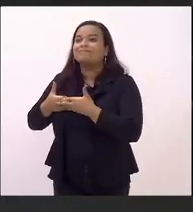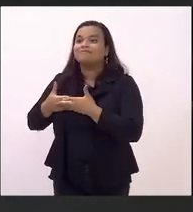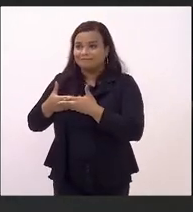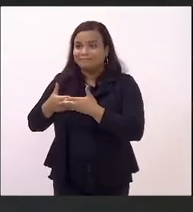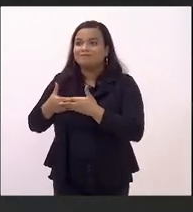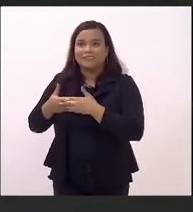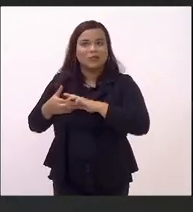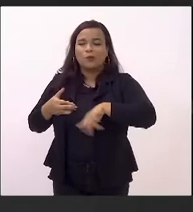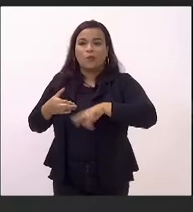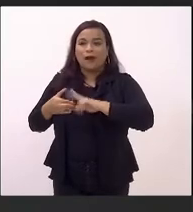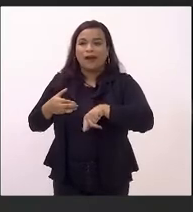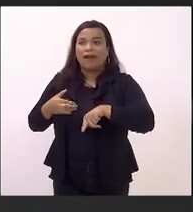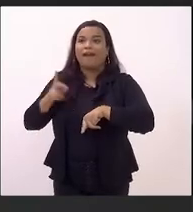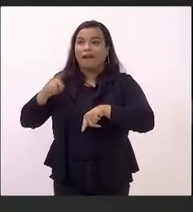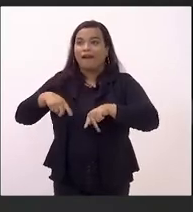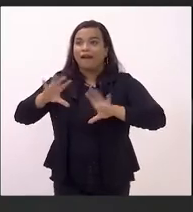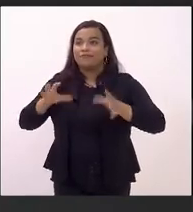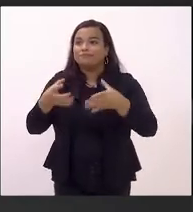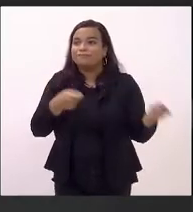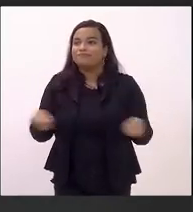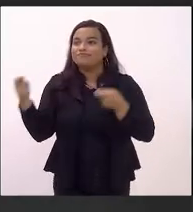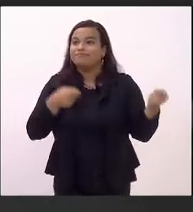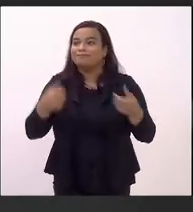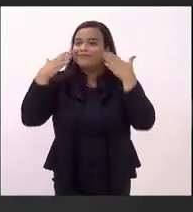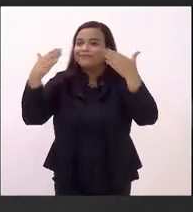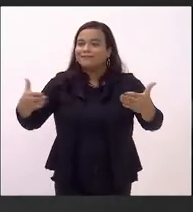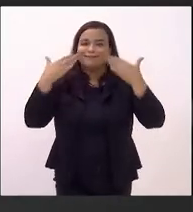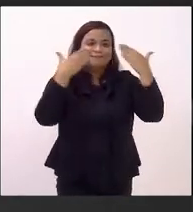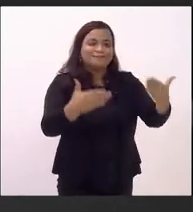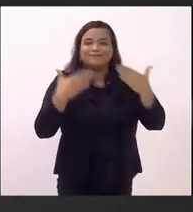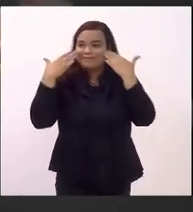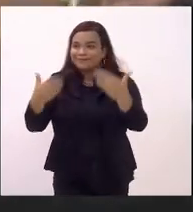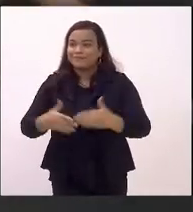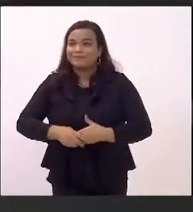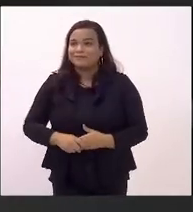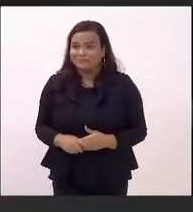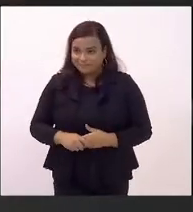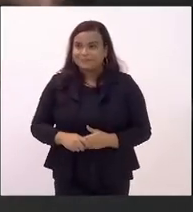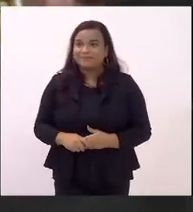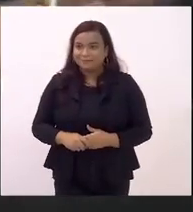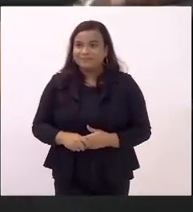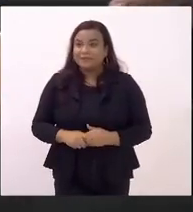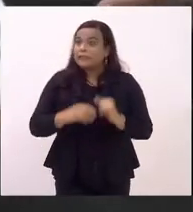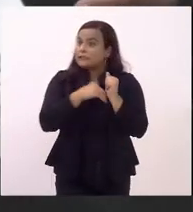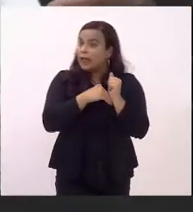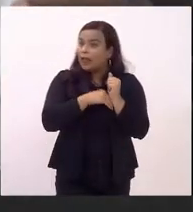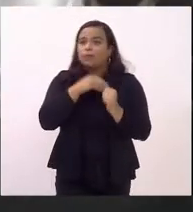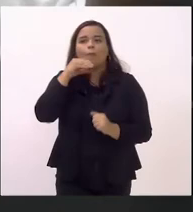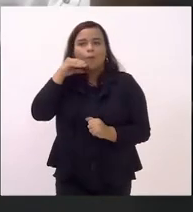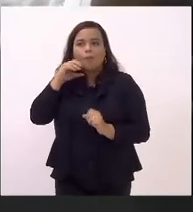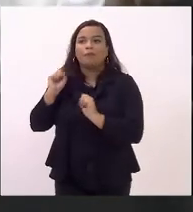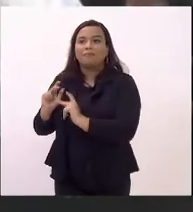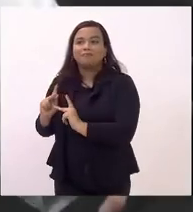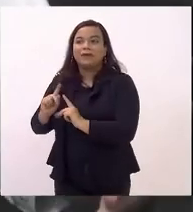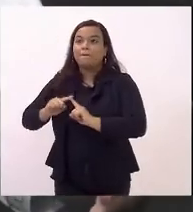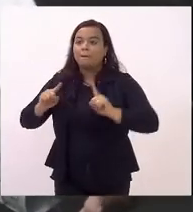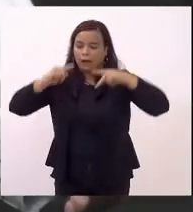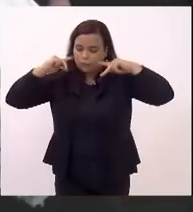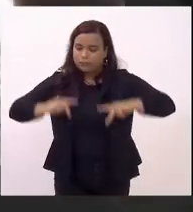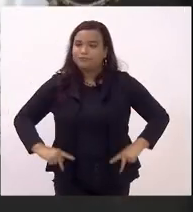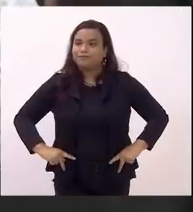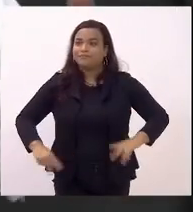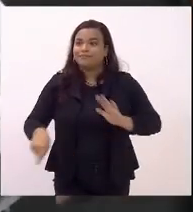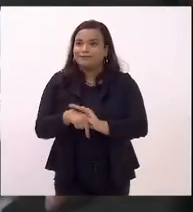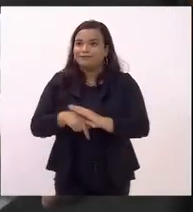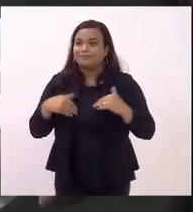privado, é no cotidiano. O segredo é que é privado, mas você tem que ter uma postura